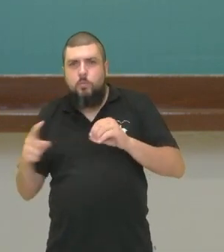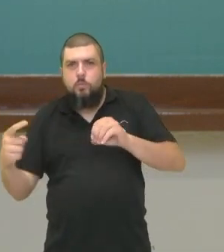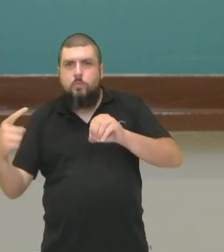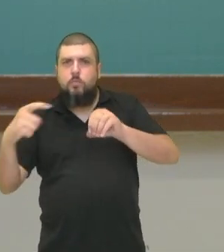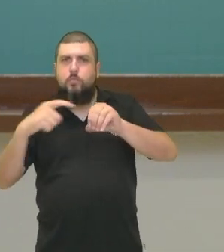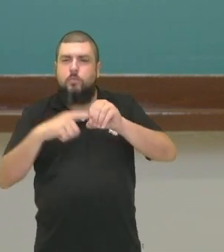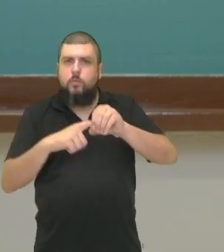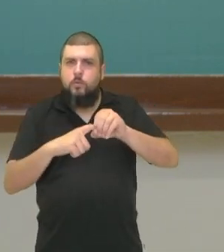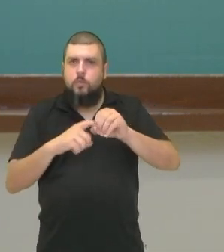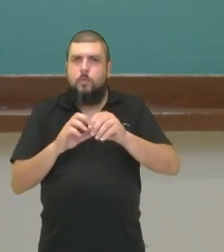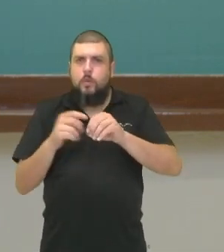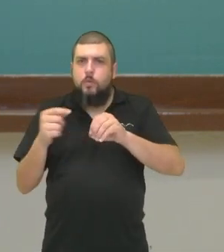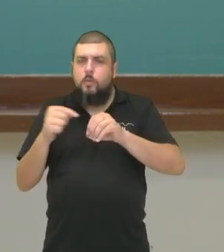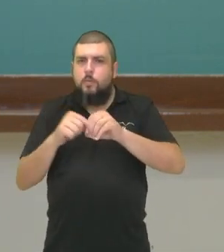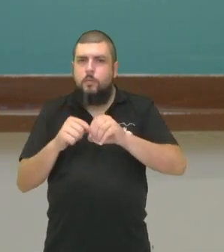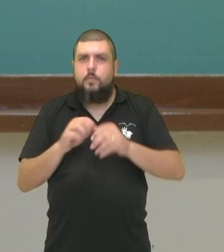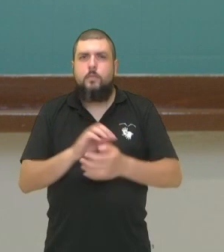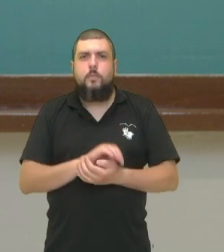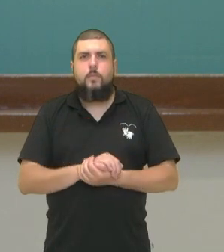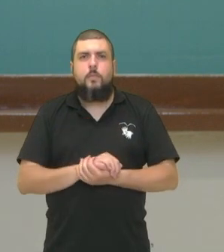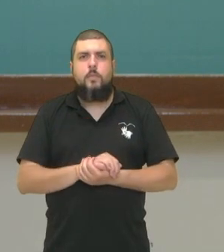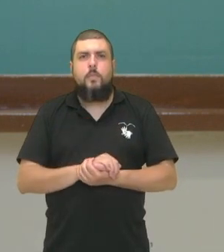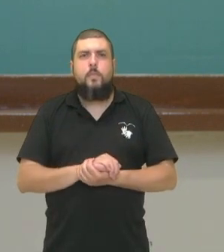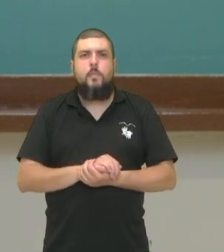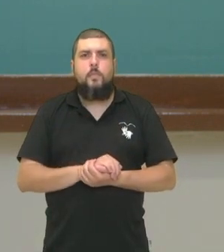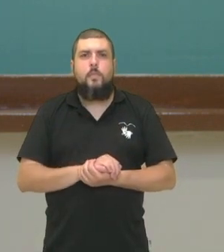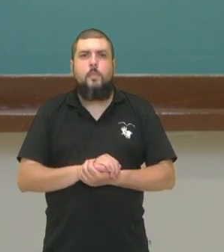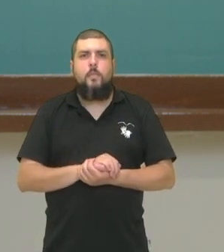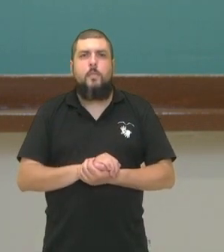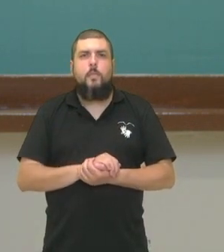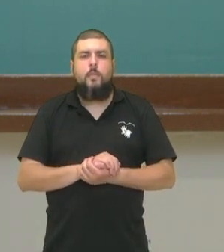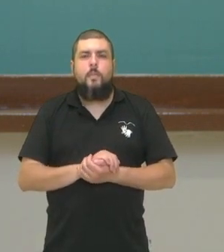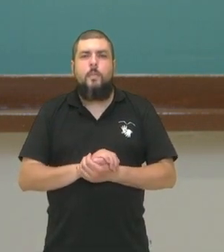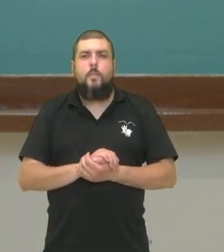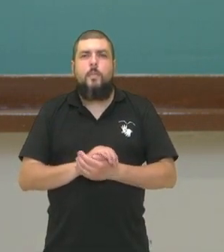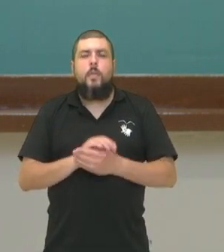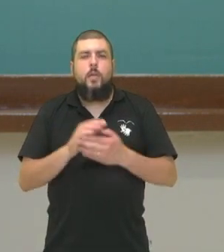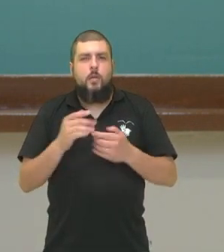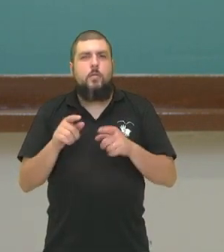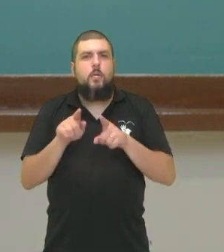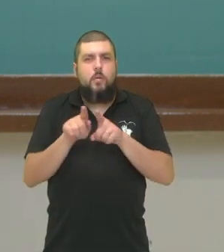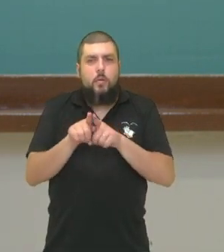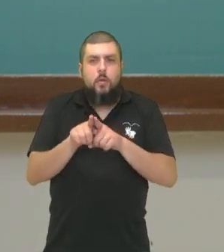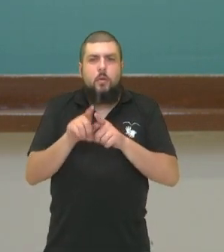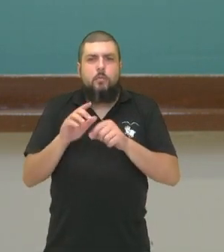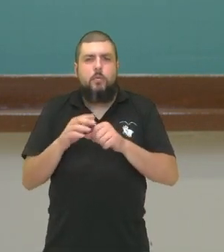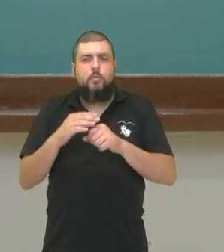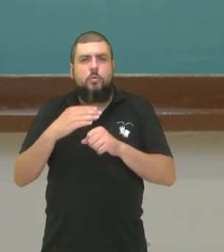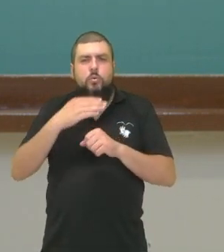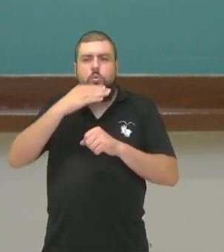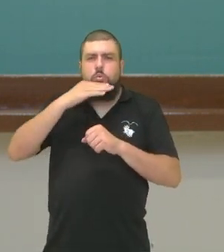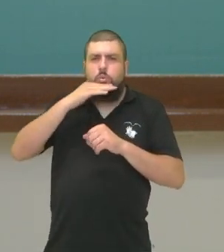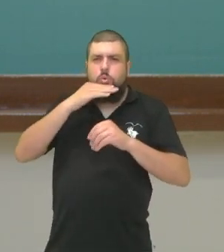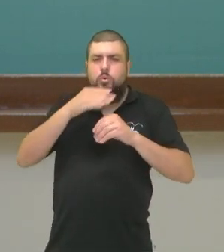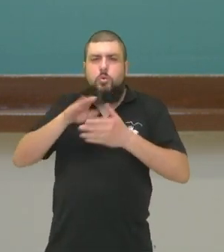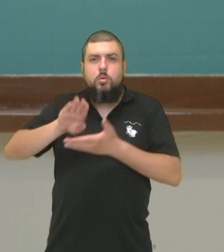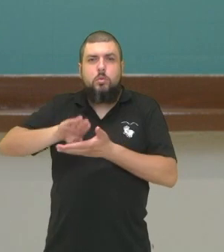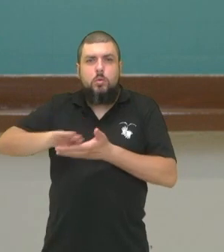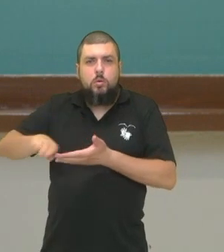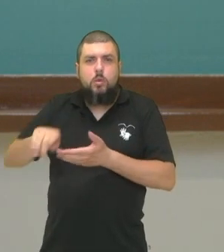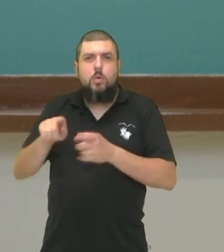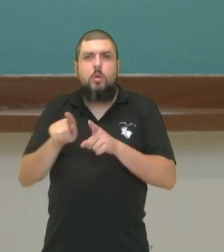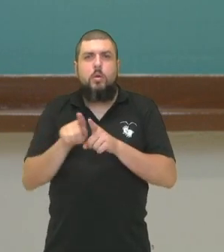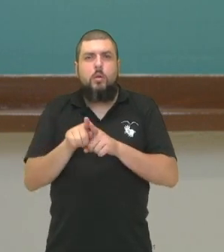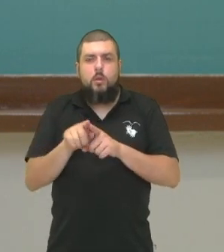o gameta feminino. Então, ele vai neutralizar a ação da urina também e vai também controlar a